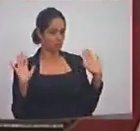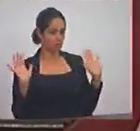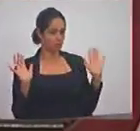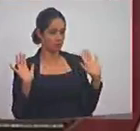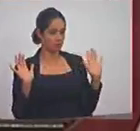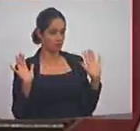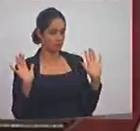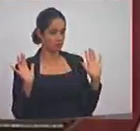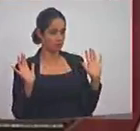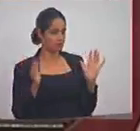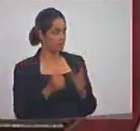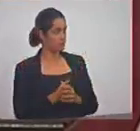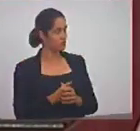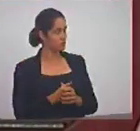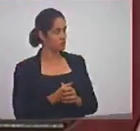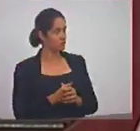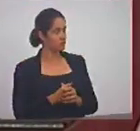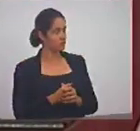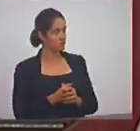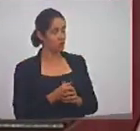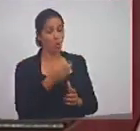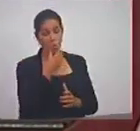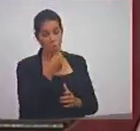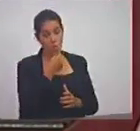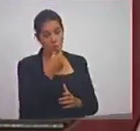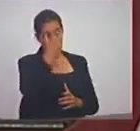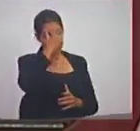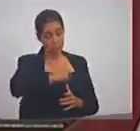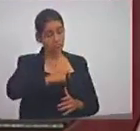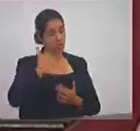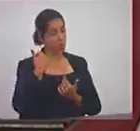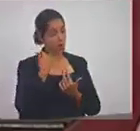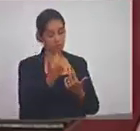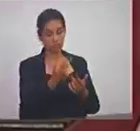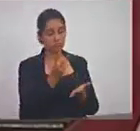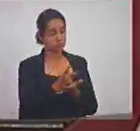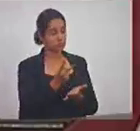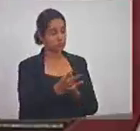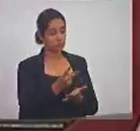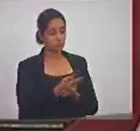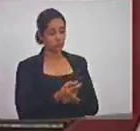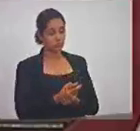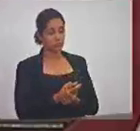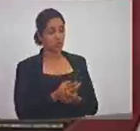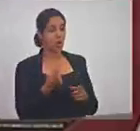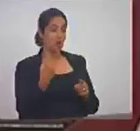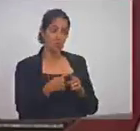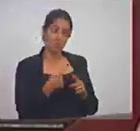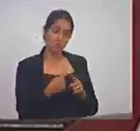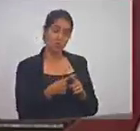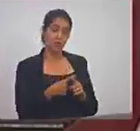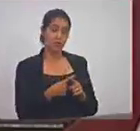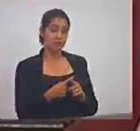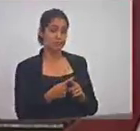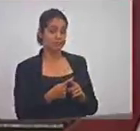numa situação de mudança repentina. O homem tem que ser antes, durante e depois. Porque uma vez lobo, sempre lobo,